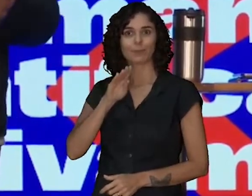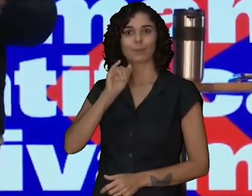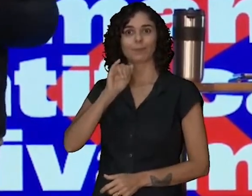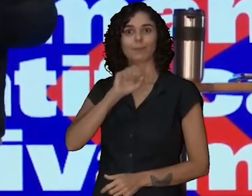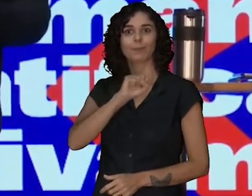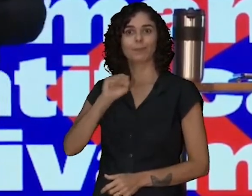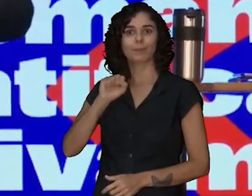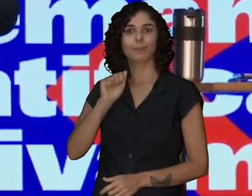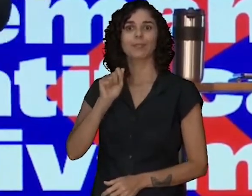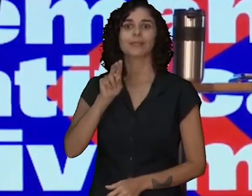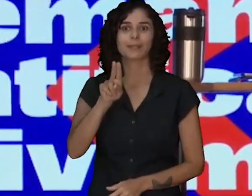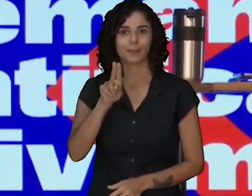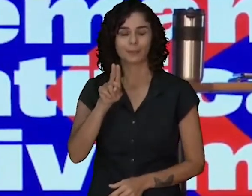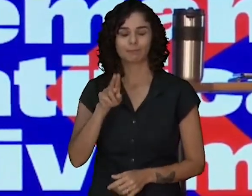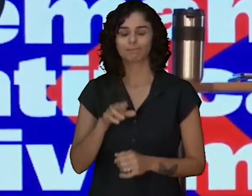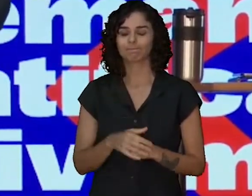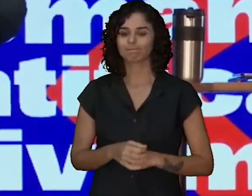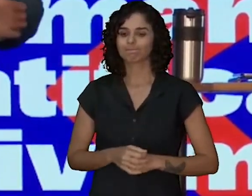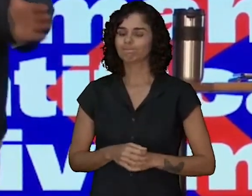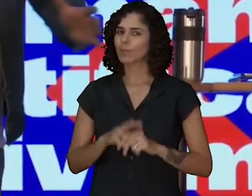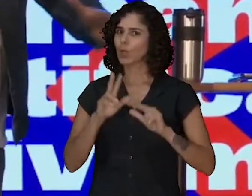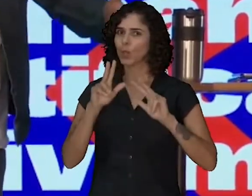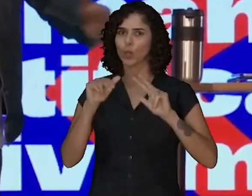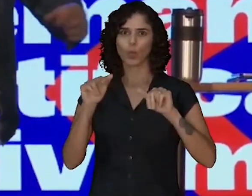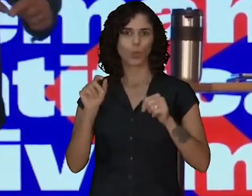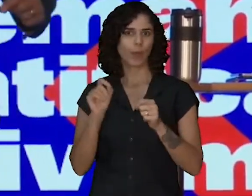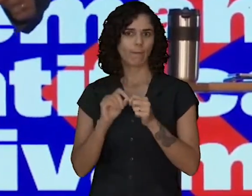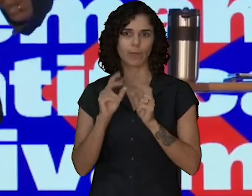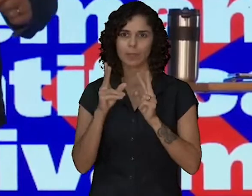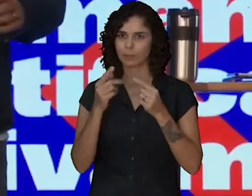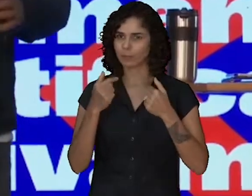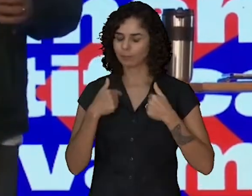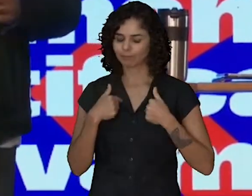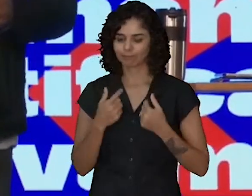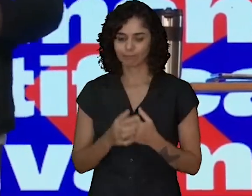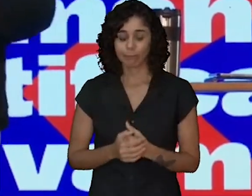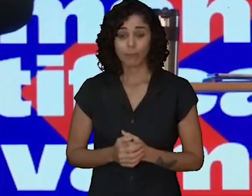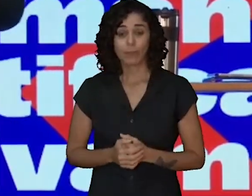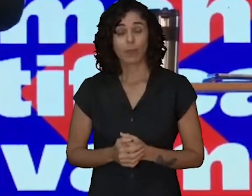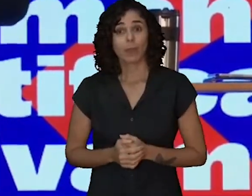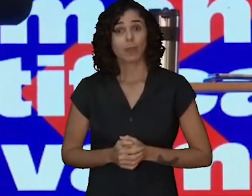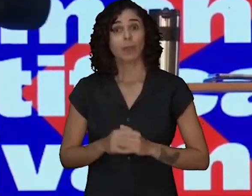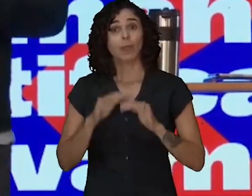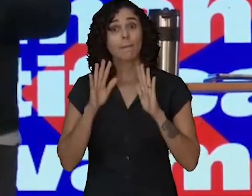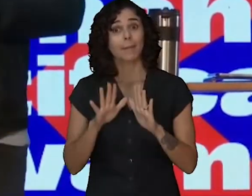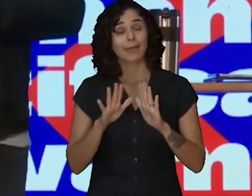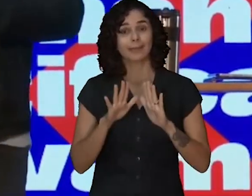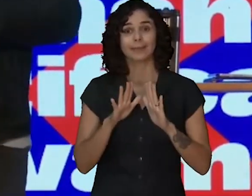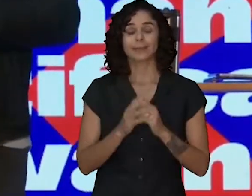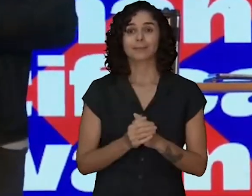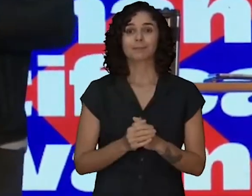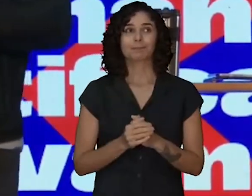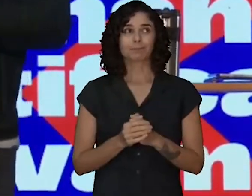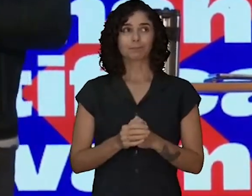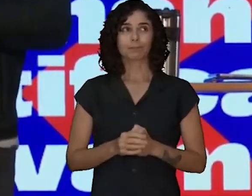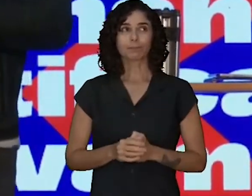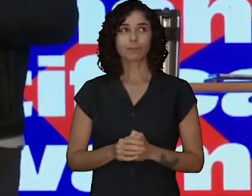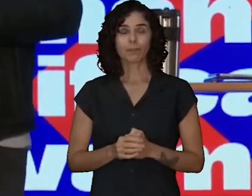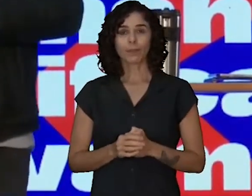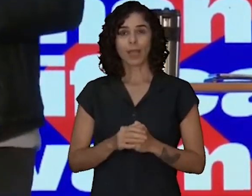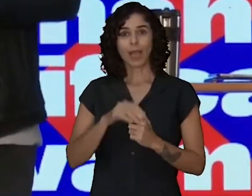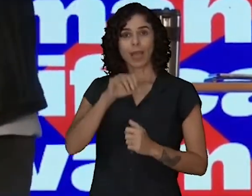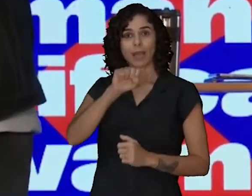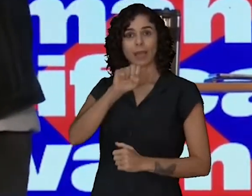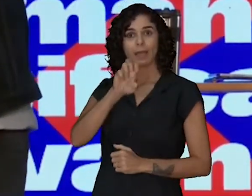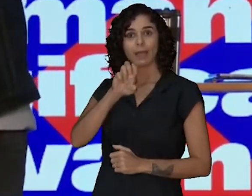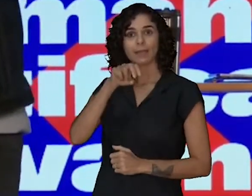Mas, quando a gente sai do Senegal, na verdade a gente não sai. O Senegal ele faz um U e